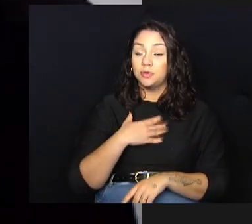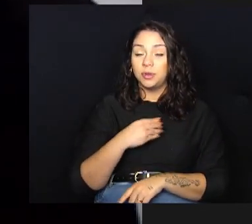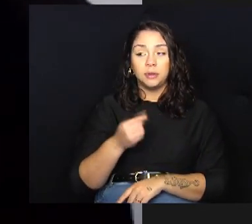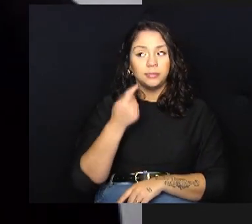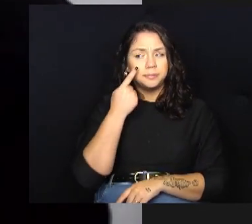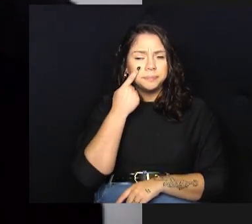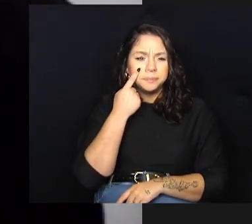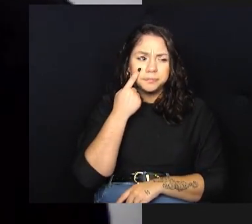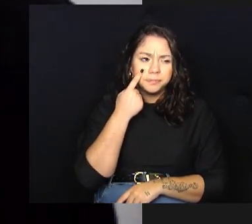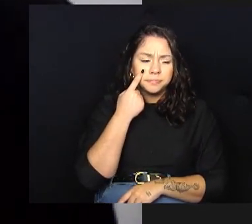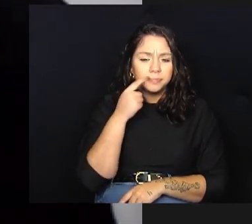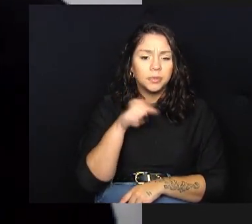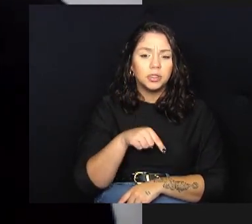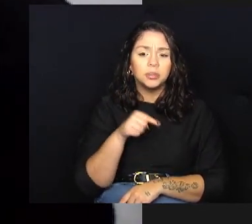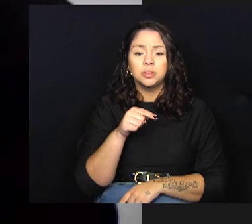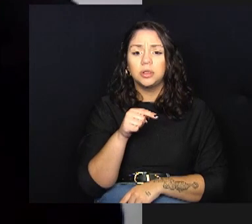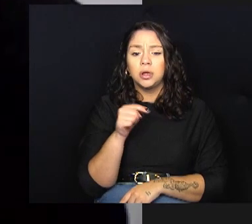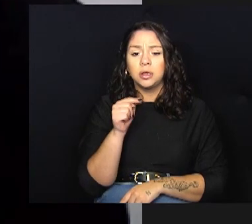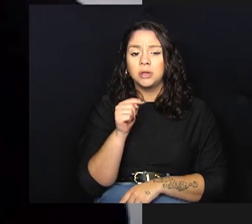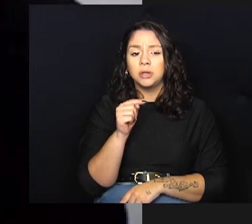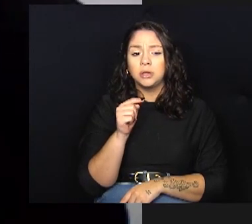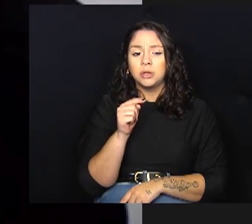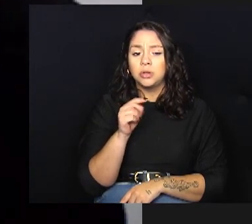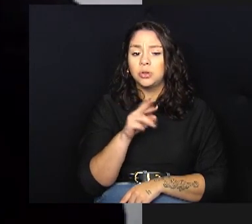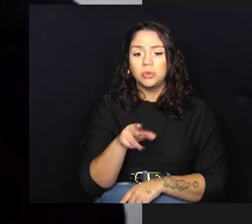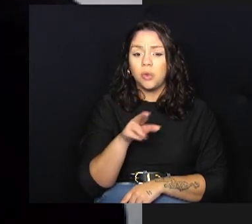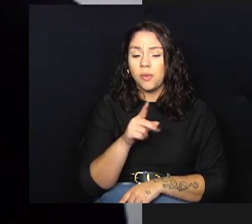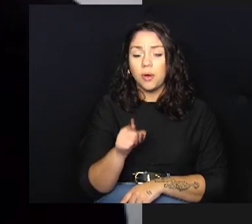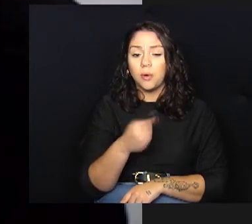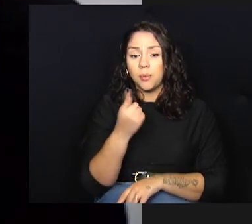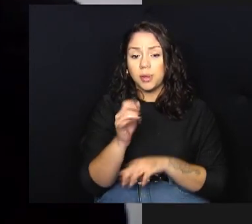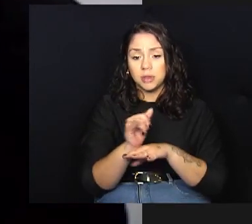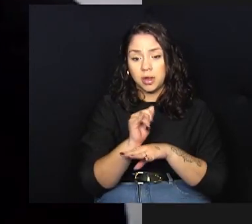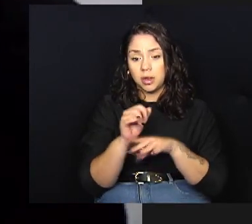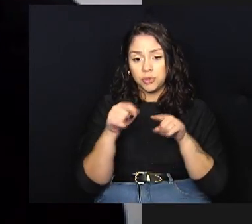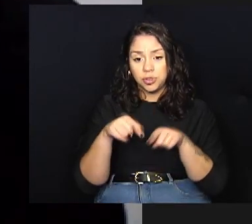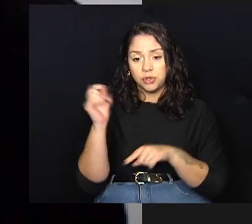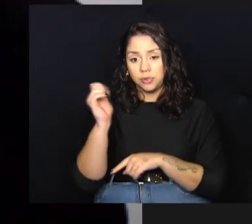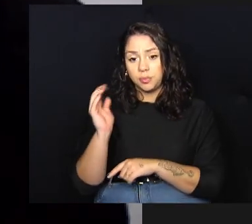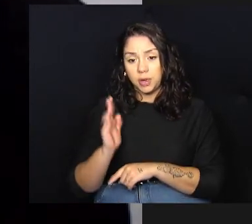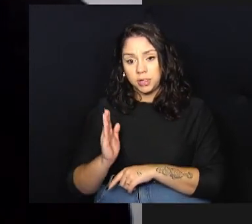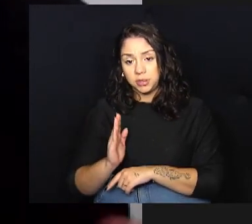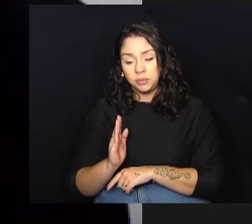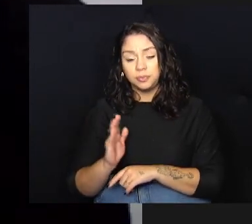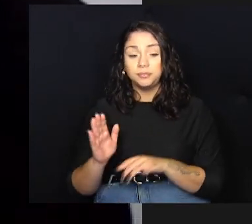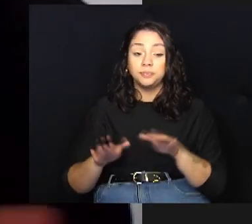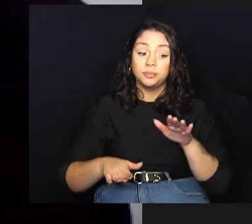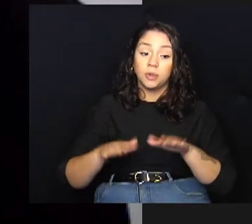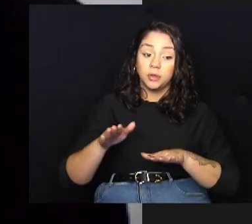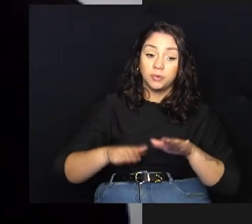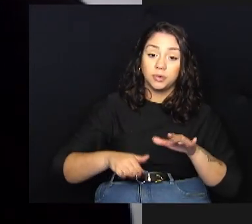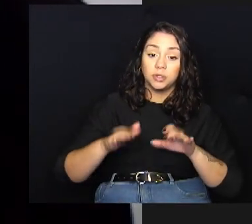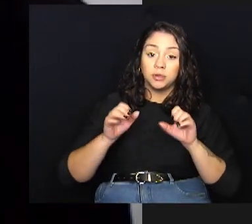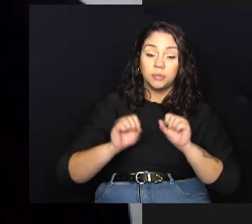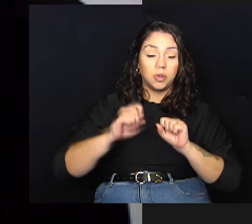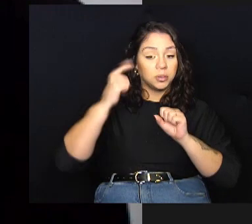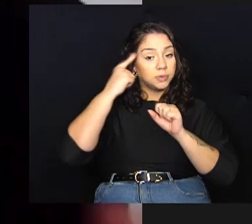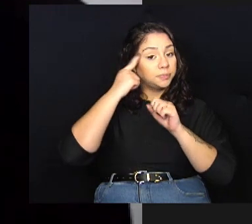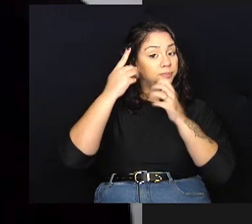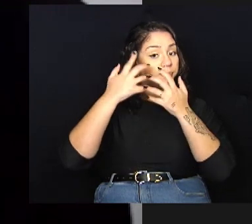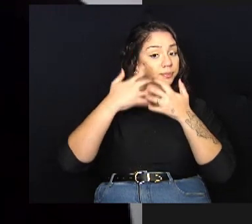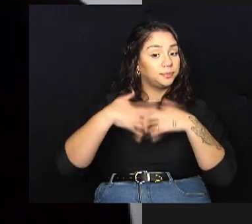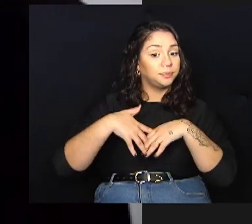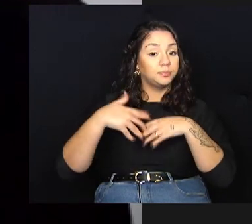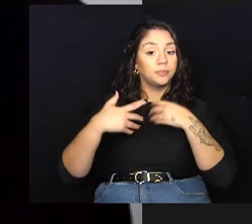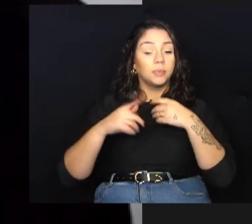esse não não seja um caminho no caso do Brasil né talvez a gente possa pensar como